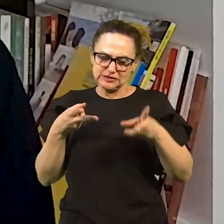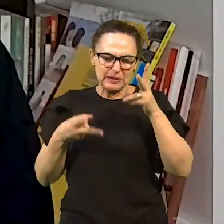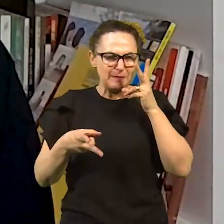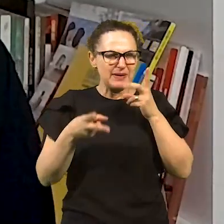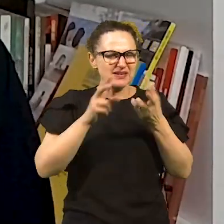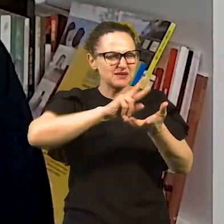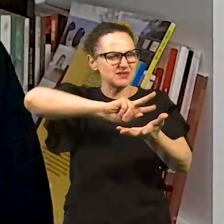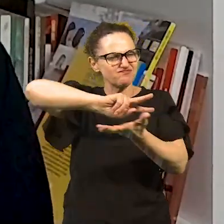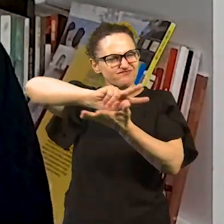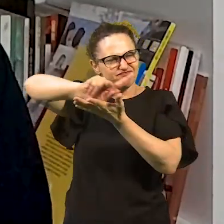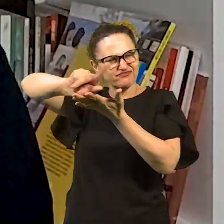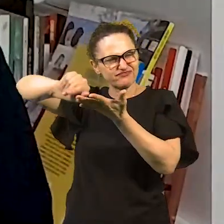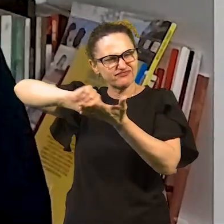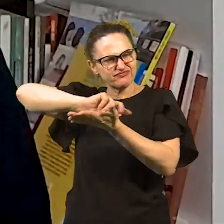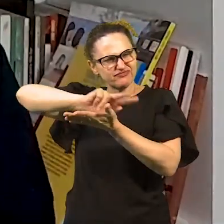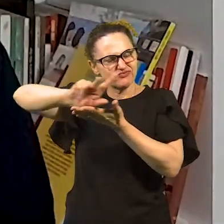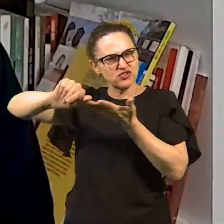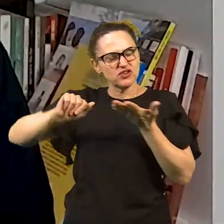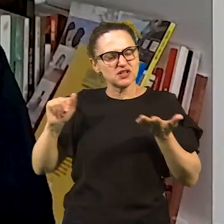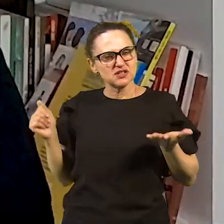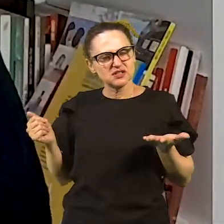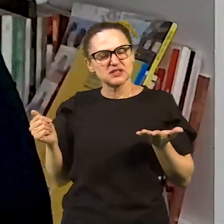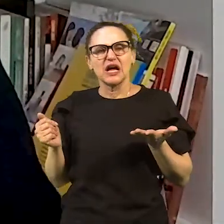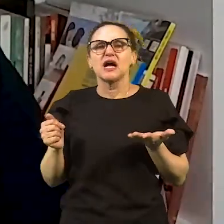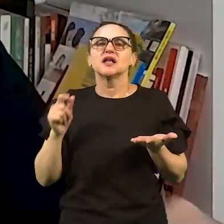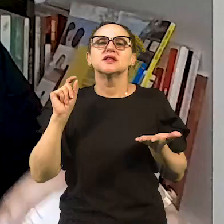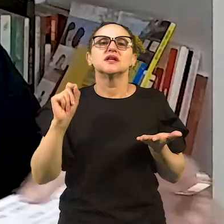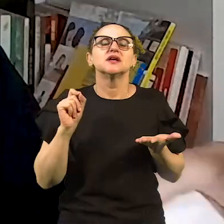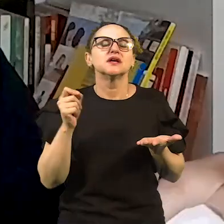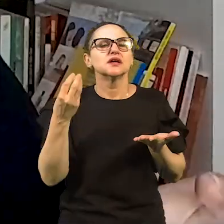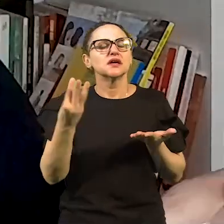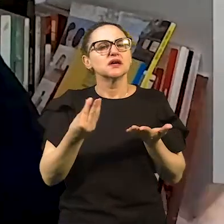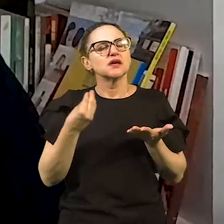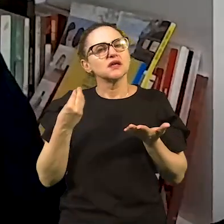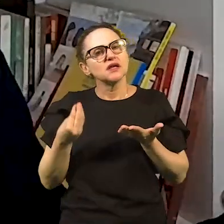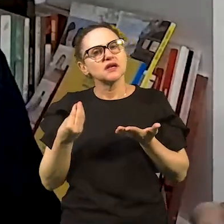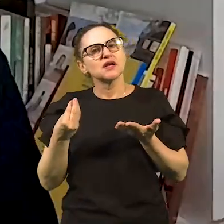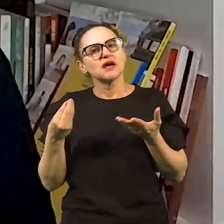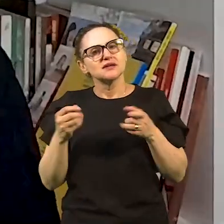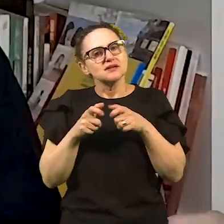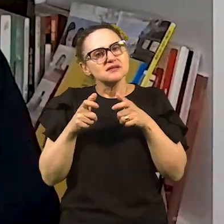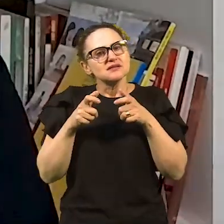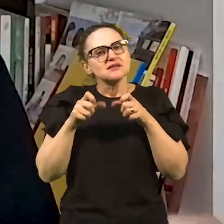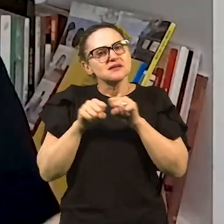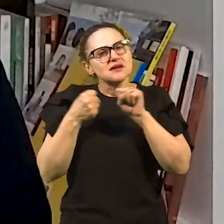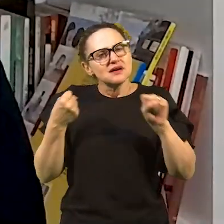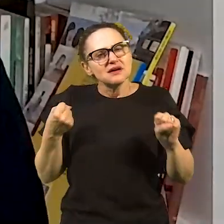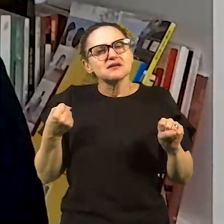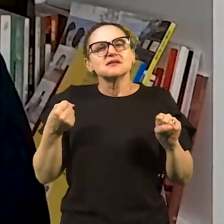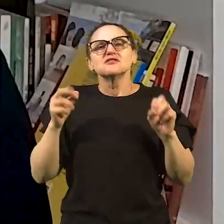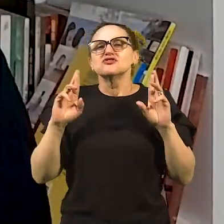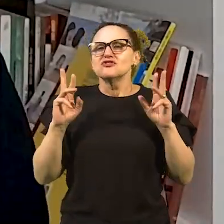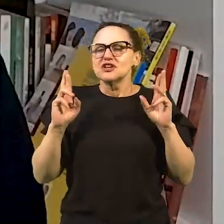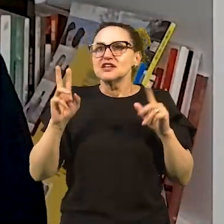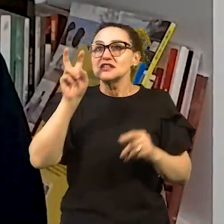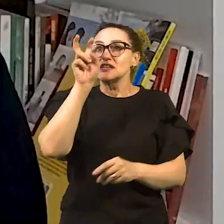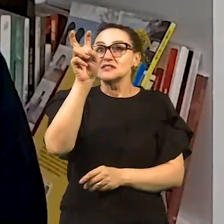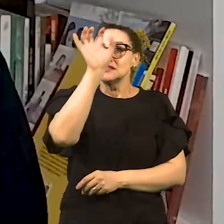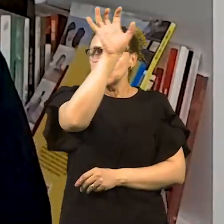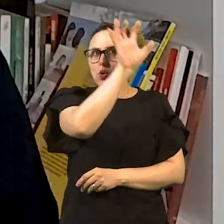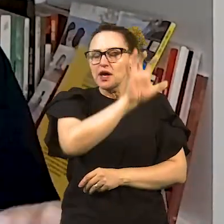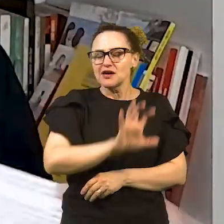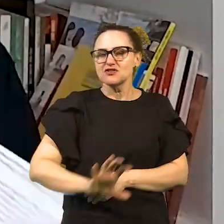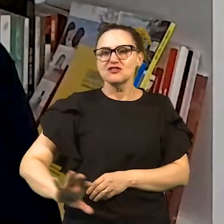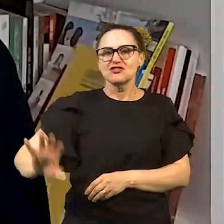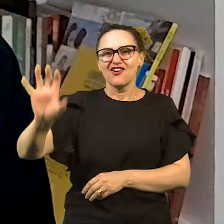do Brasil e como mesmo, né, nessas grandes diferenças entre as 5 regiões, a gente tem